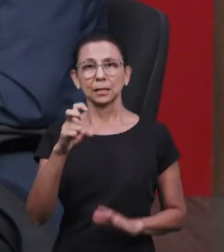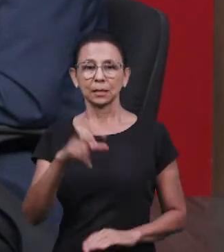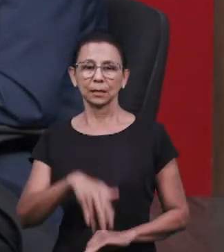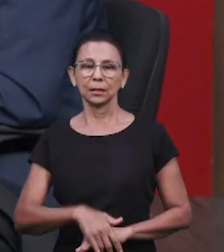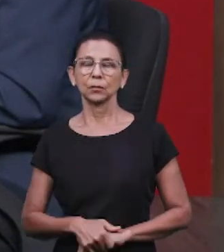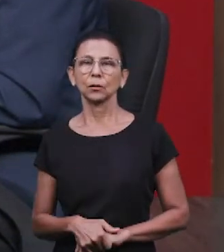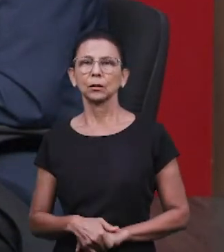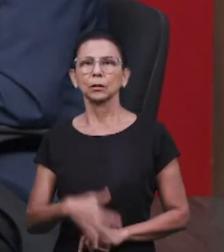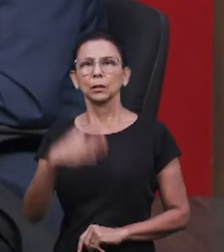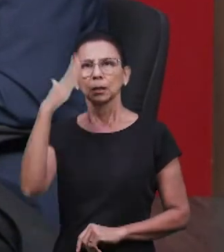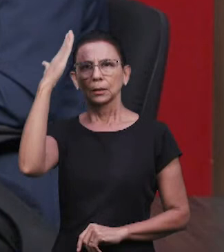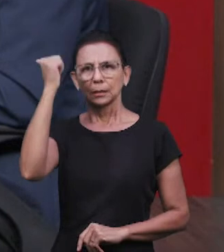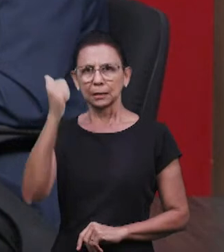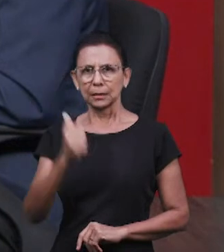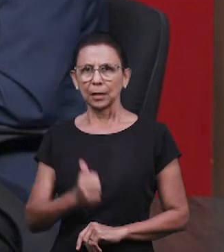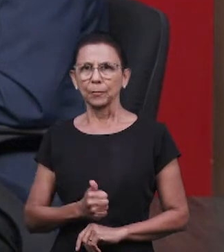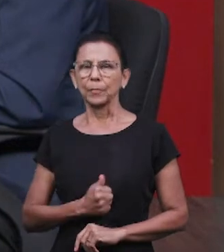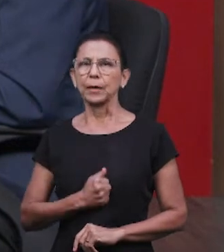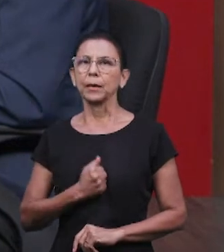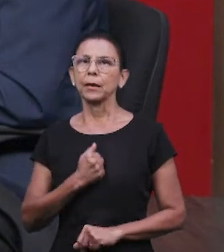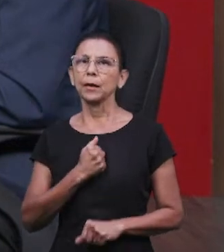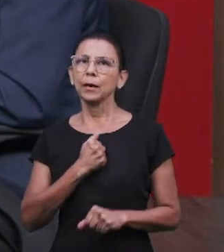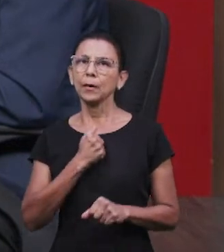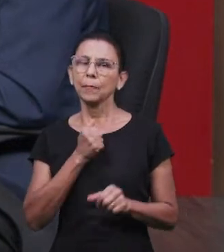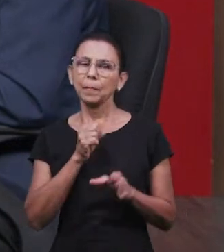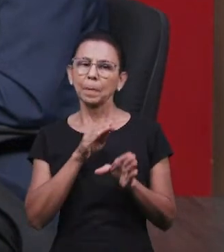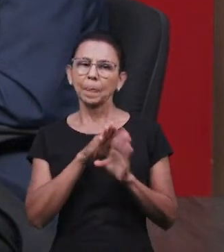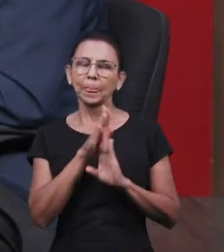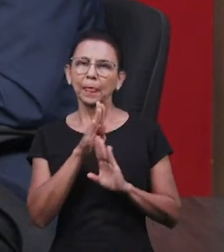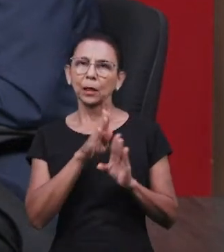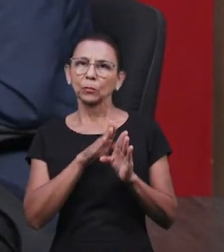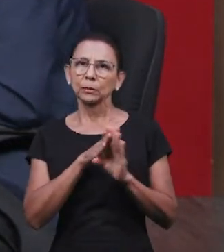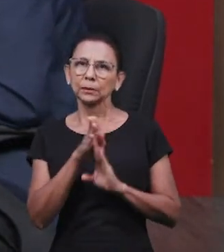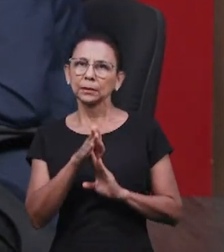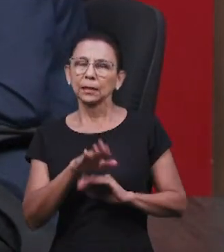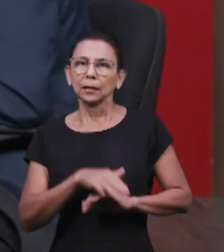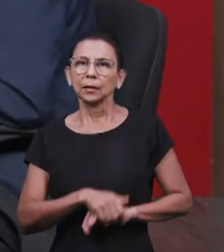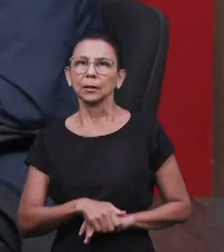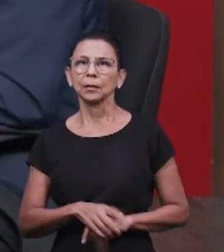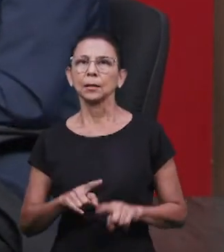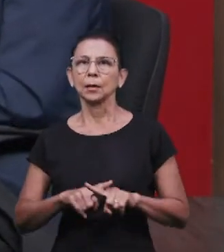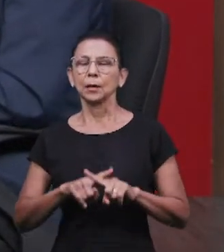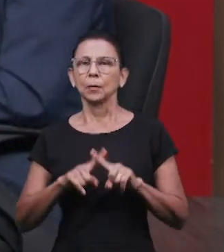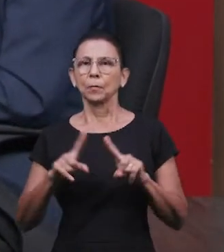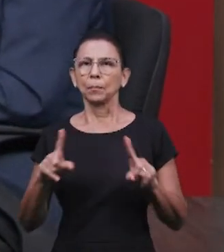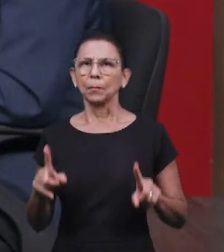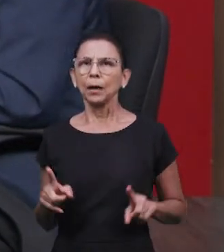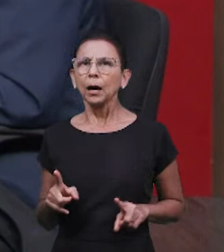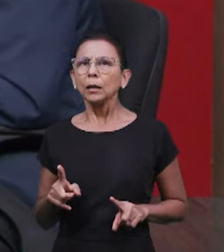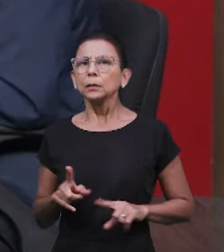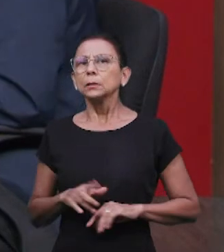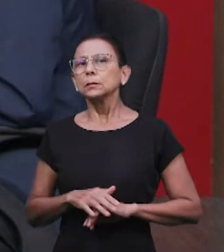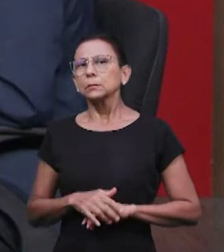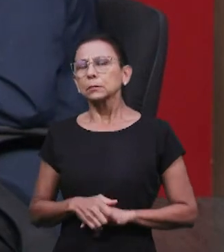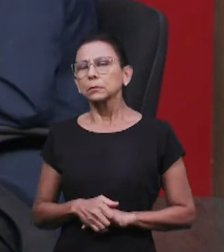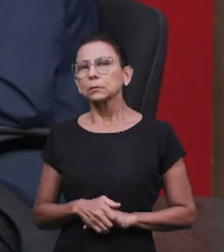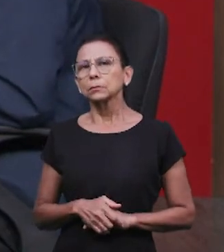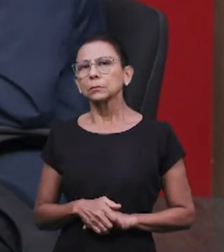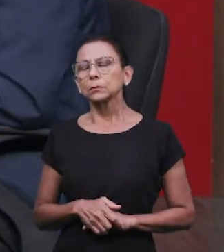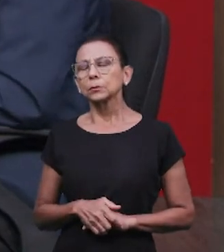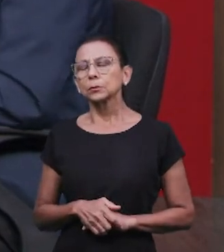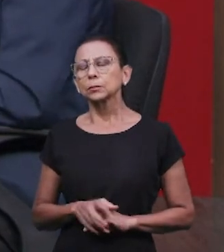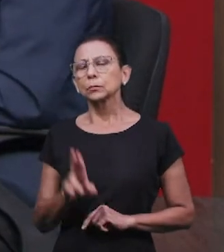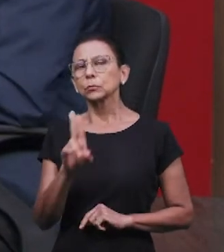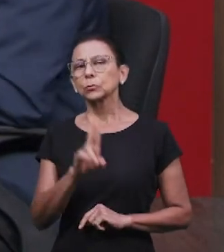a vara e a repreensão dão sabedoria, mas o rapaz entregue a si mesmo envergonha sua mãe, certo? Provérbios